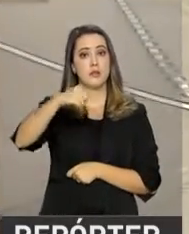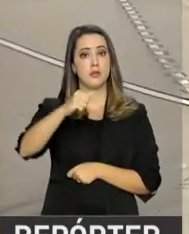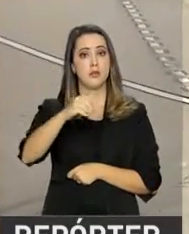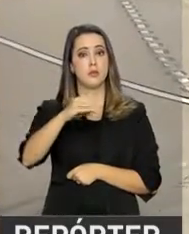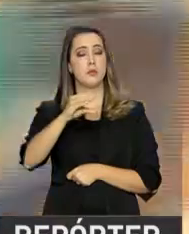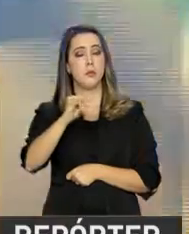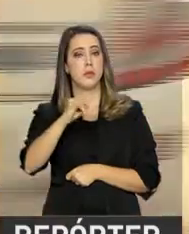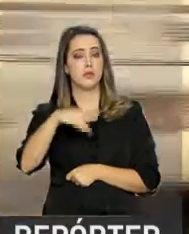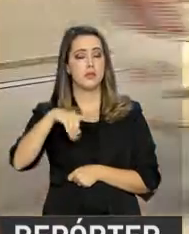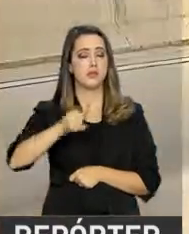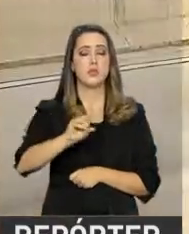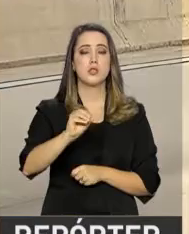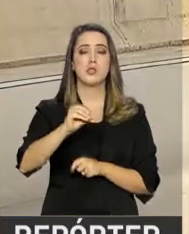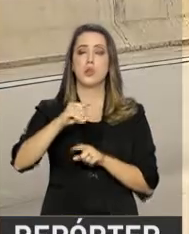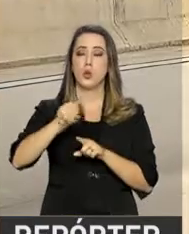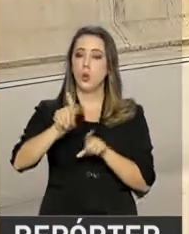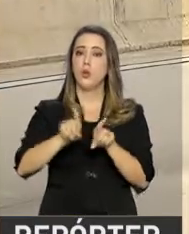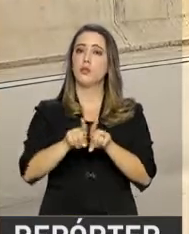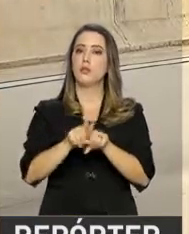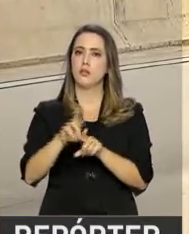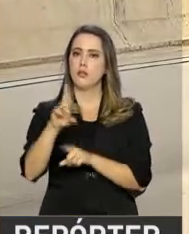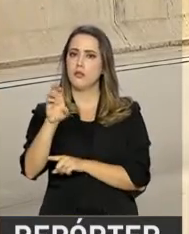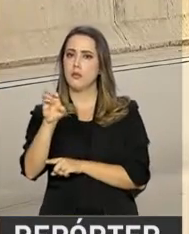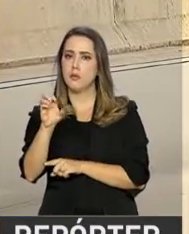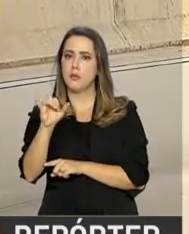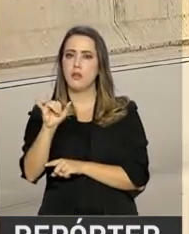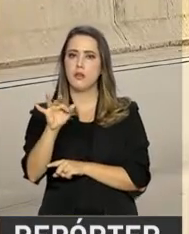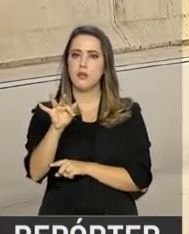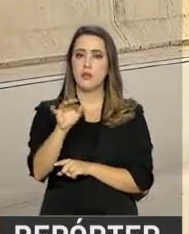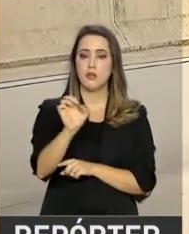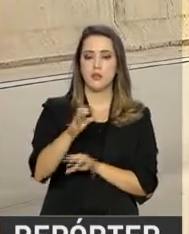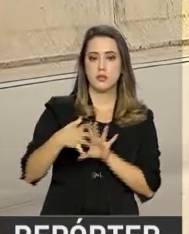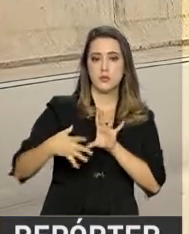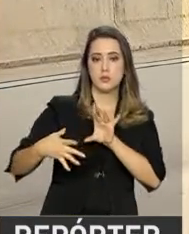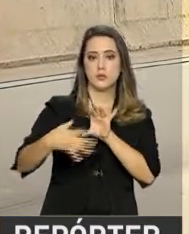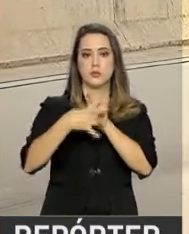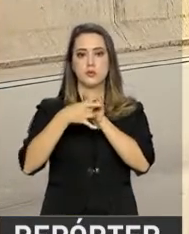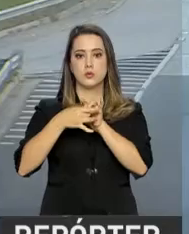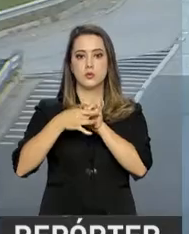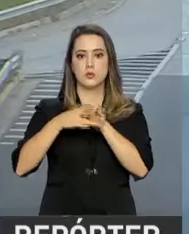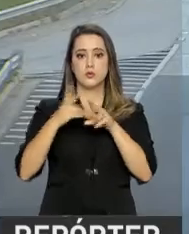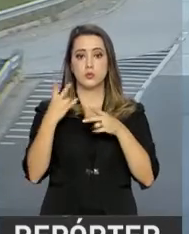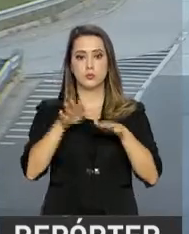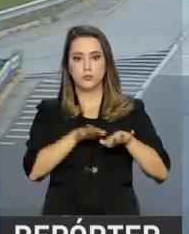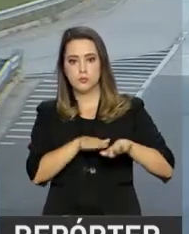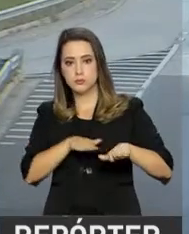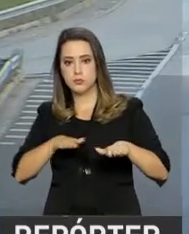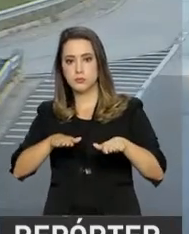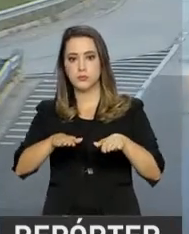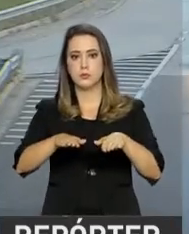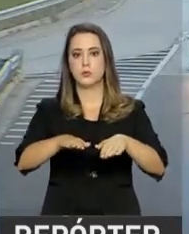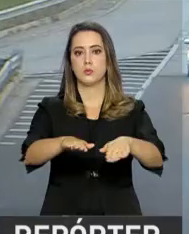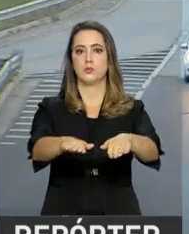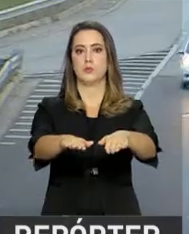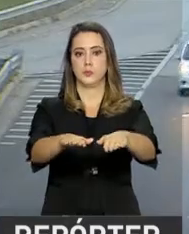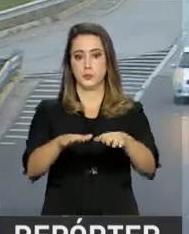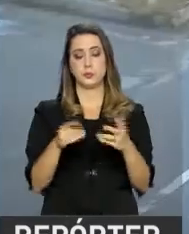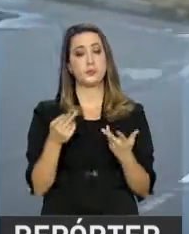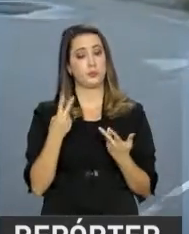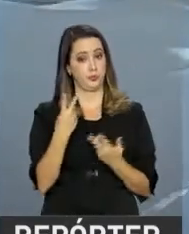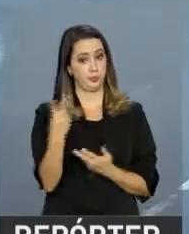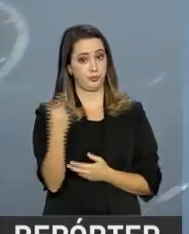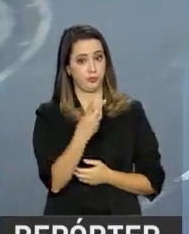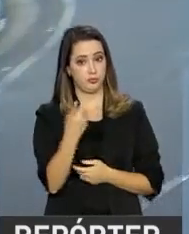duplicada no total foram investidos nessa área 300 milhões de reais as obras incluem a duplicação da pista